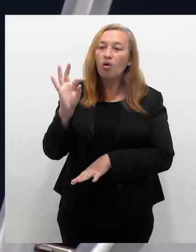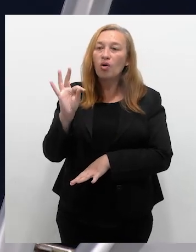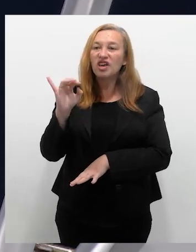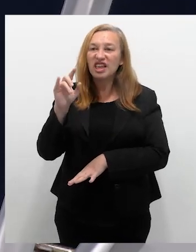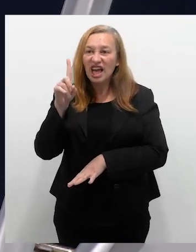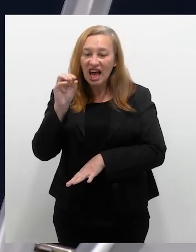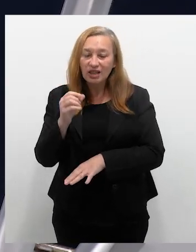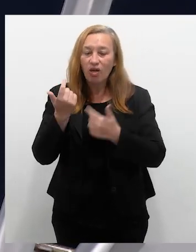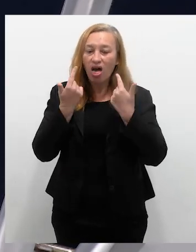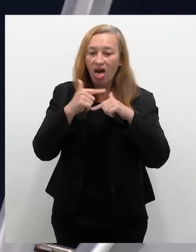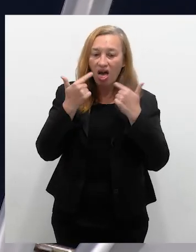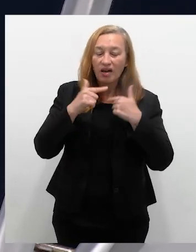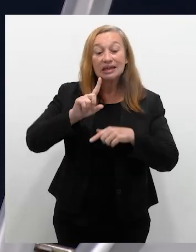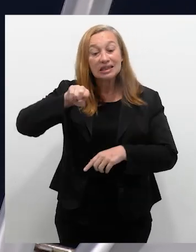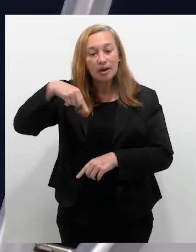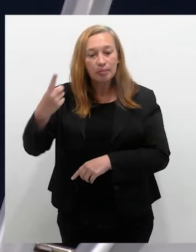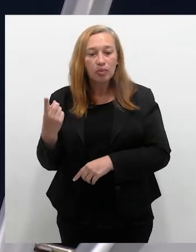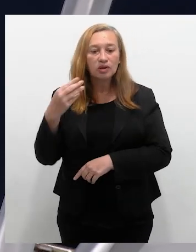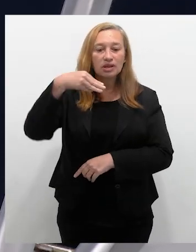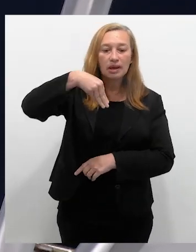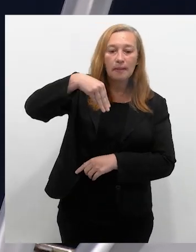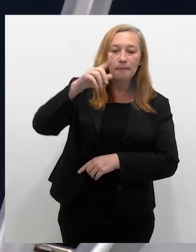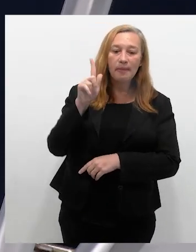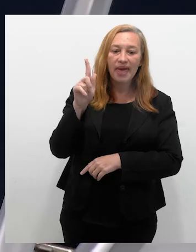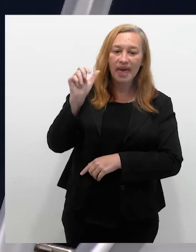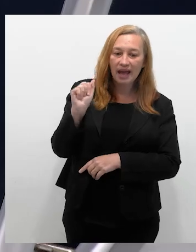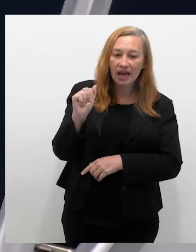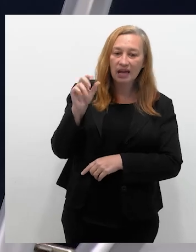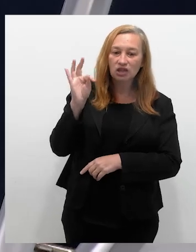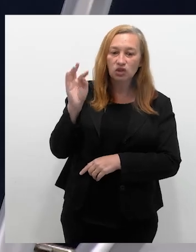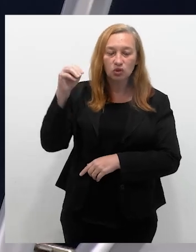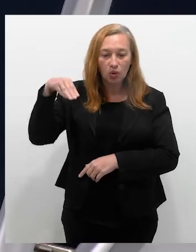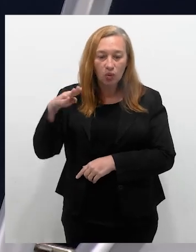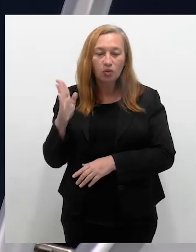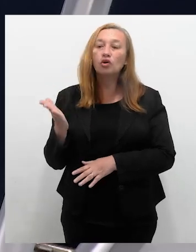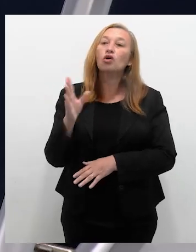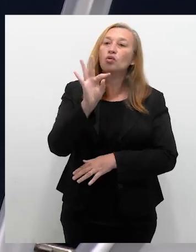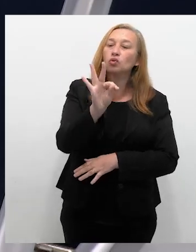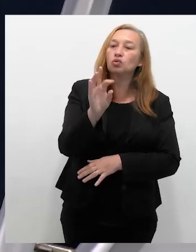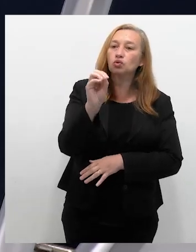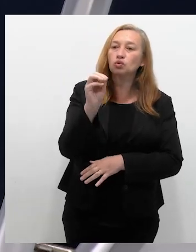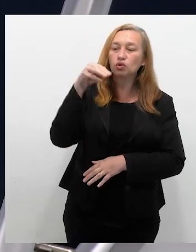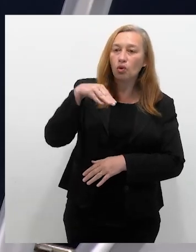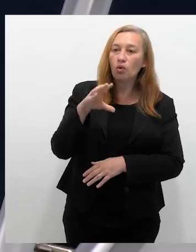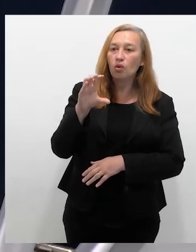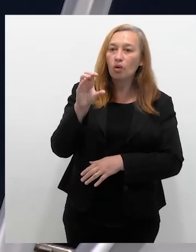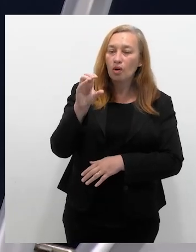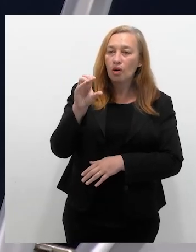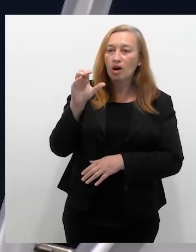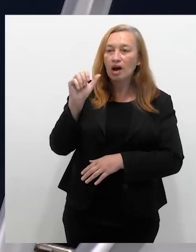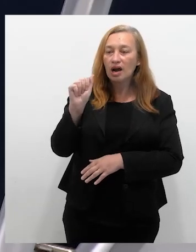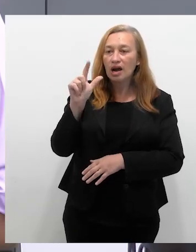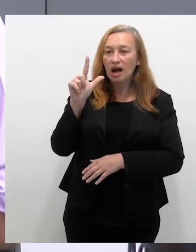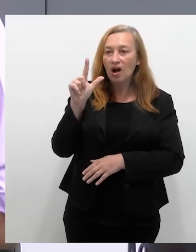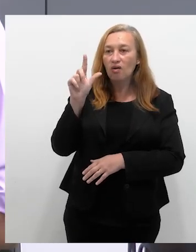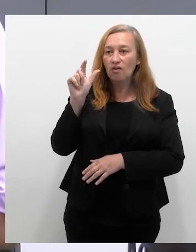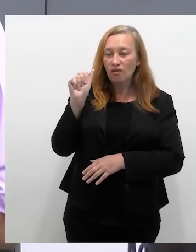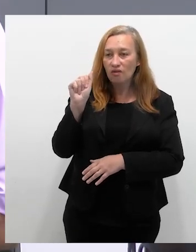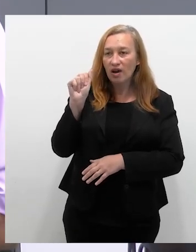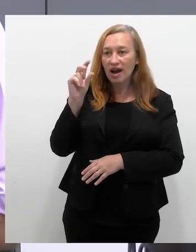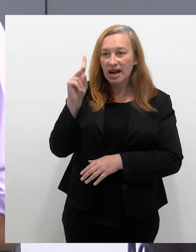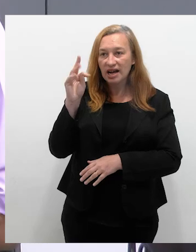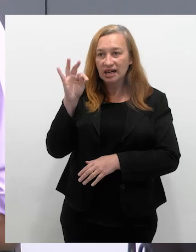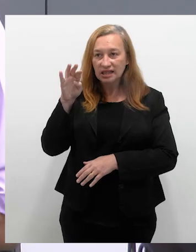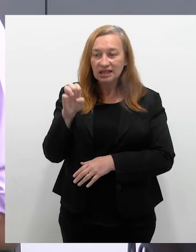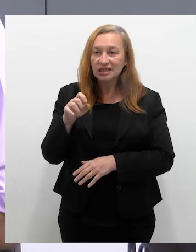Comédia. E depois eu fui para o Megaton, em 2000, com o Tom Cavalcante, na Rede Globo, programa de humor. Então, a minha veia,